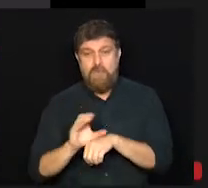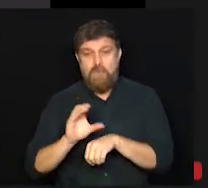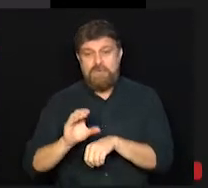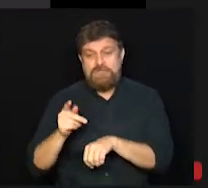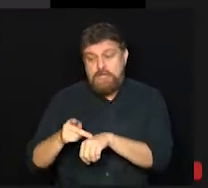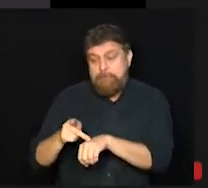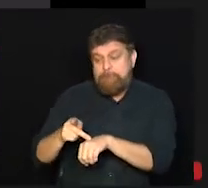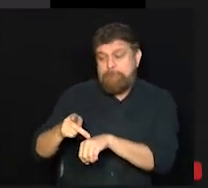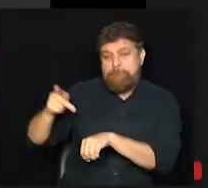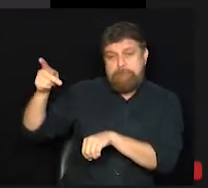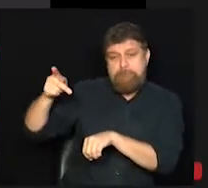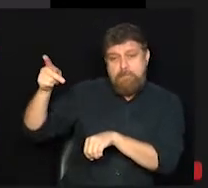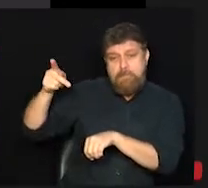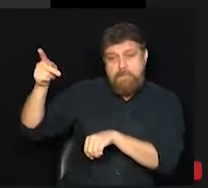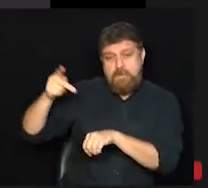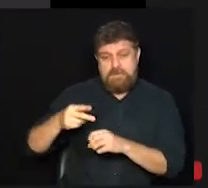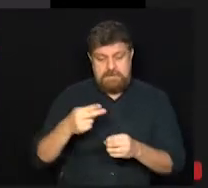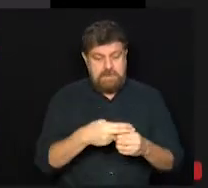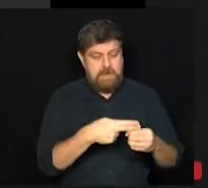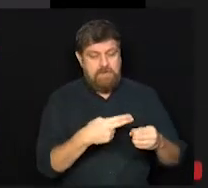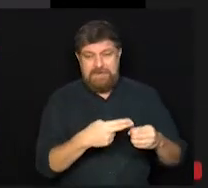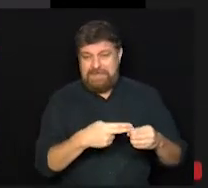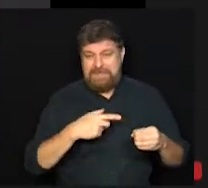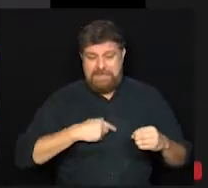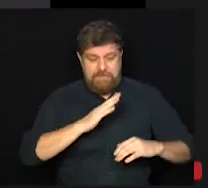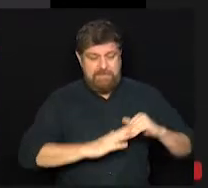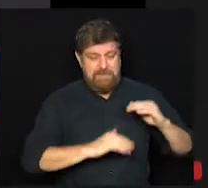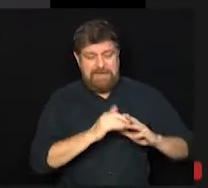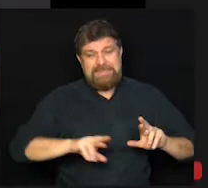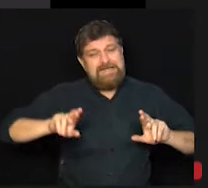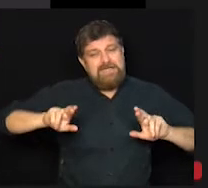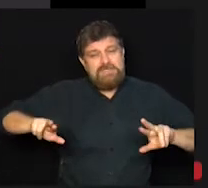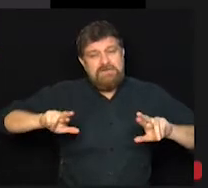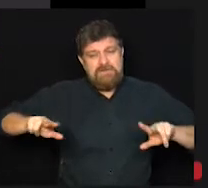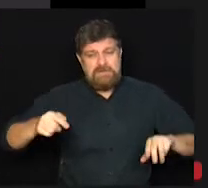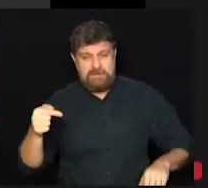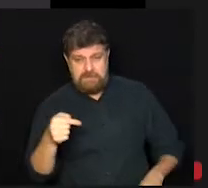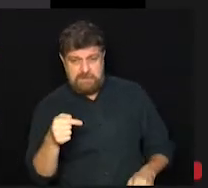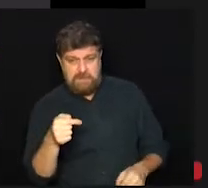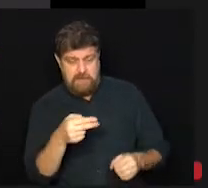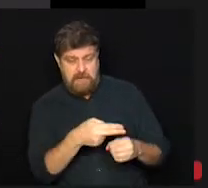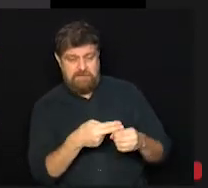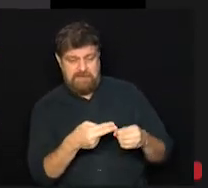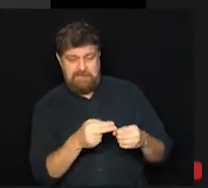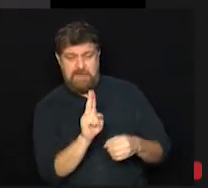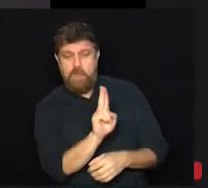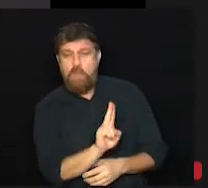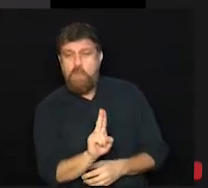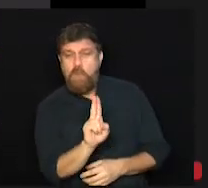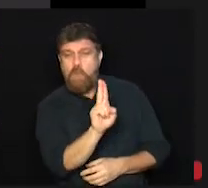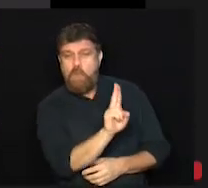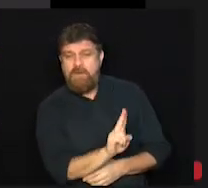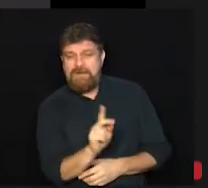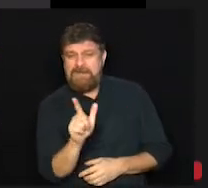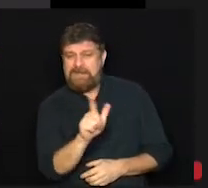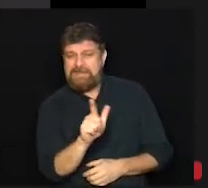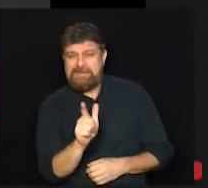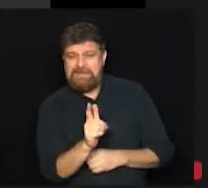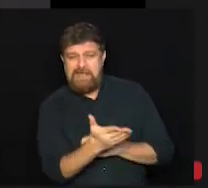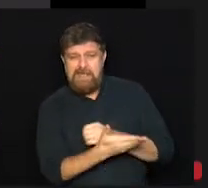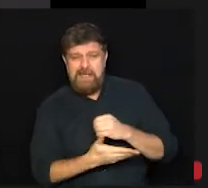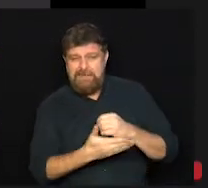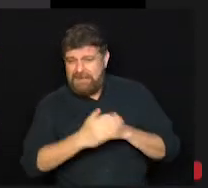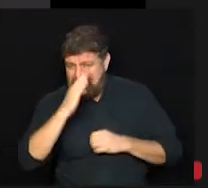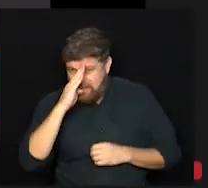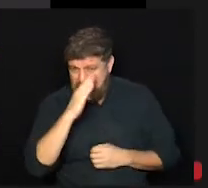particularidade da Unicamp, diferente das outras universidades estaduais, a Unicamp é uma universidade que tem um predomínio na